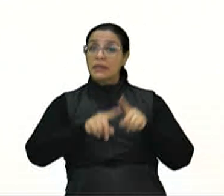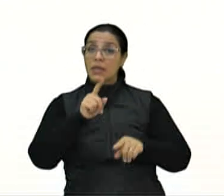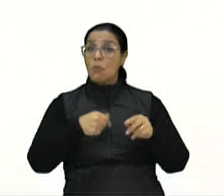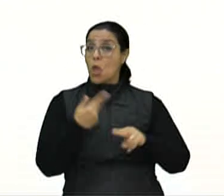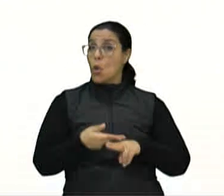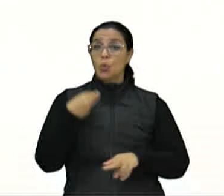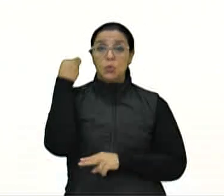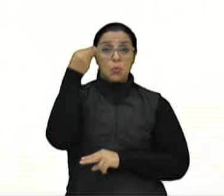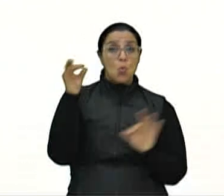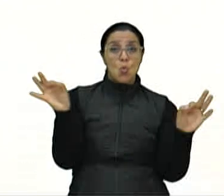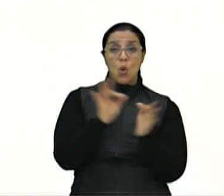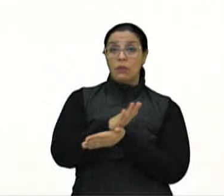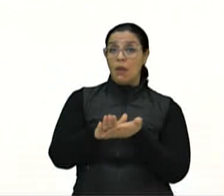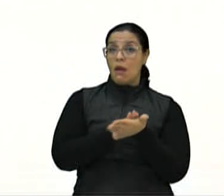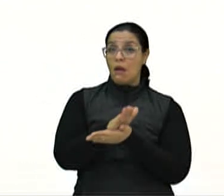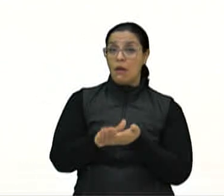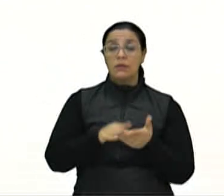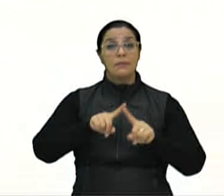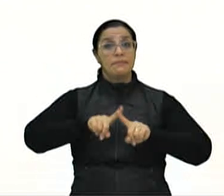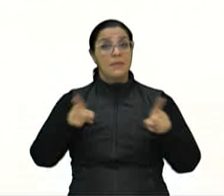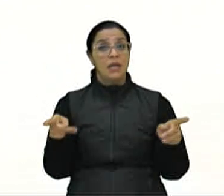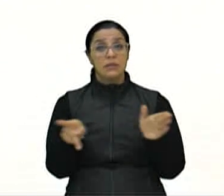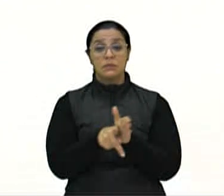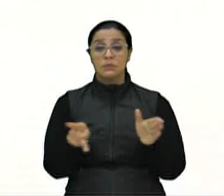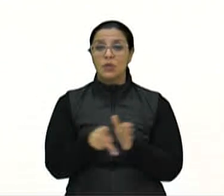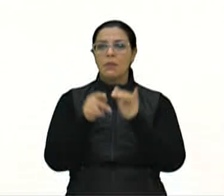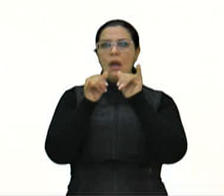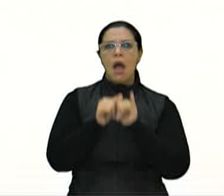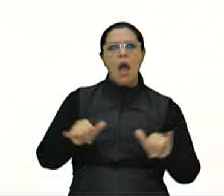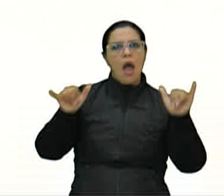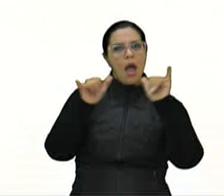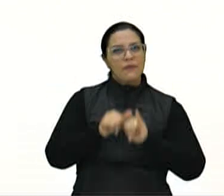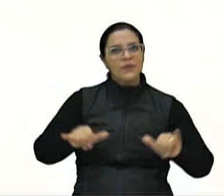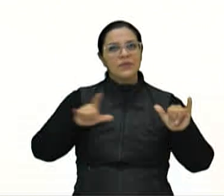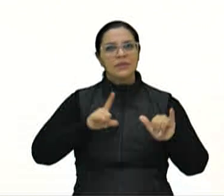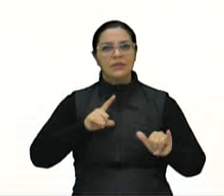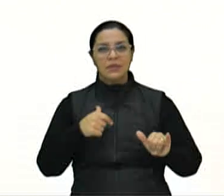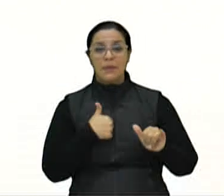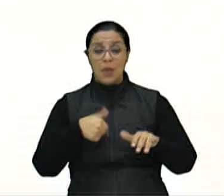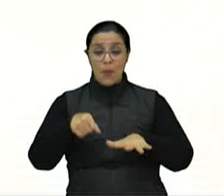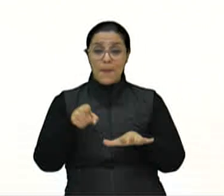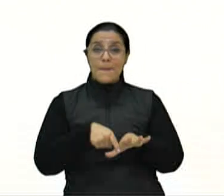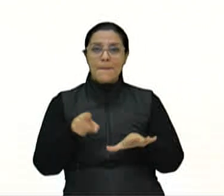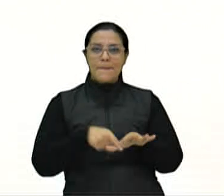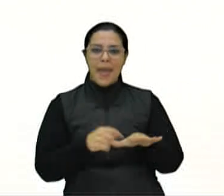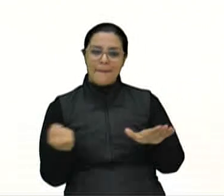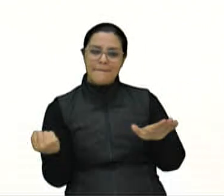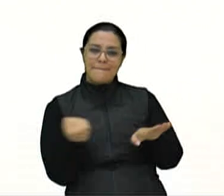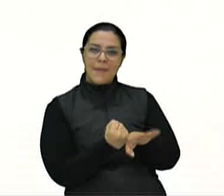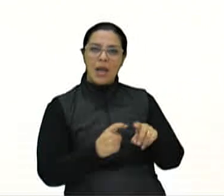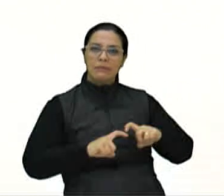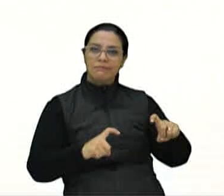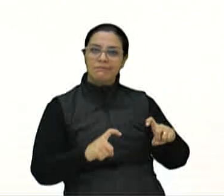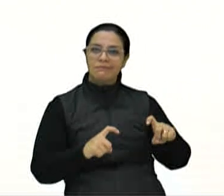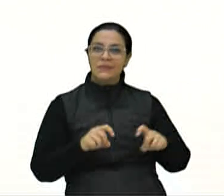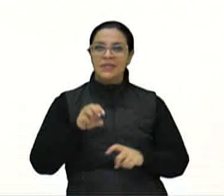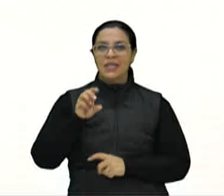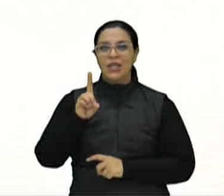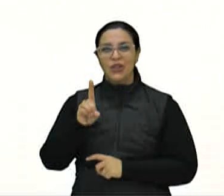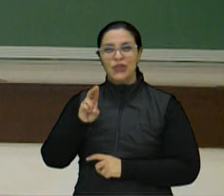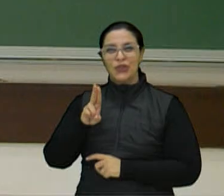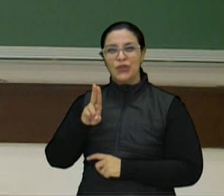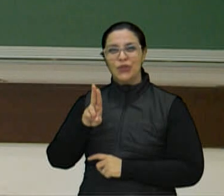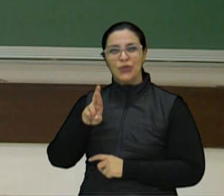nunca experimentei, mas são comunicados a meus pés. Carlos Drummond de